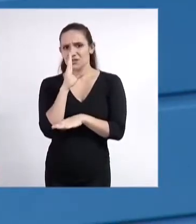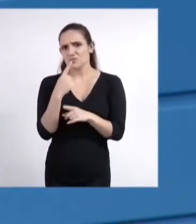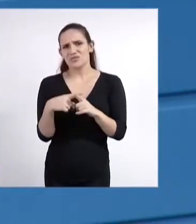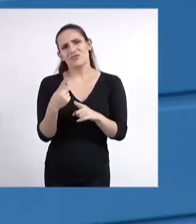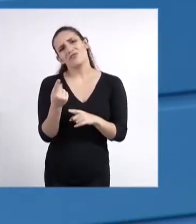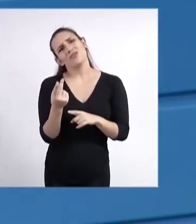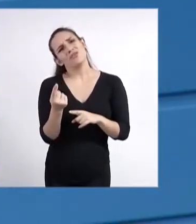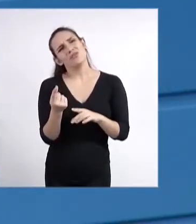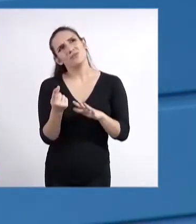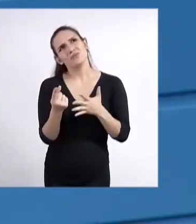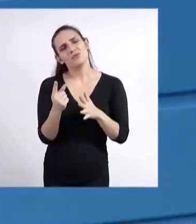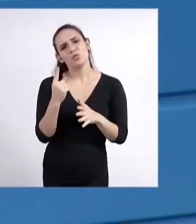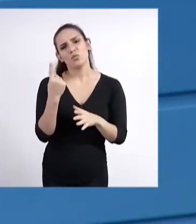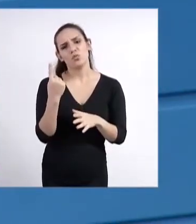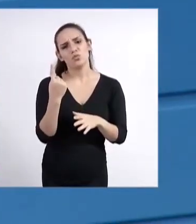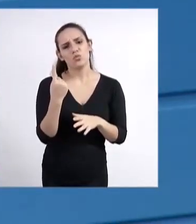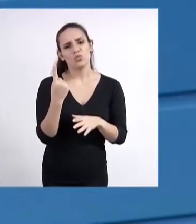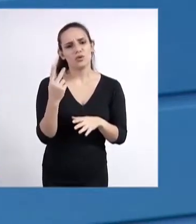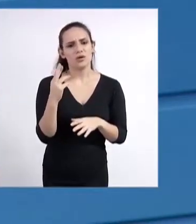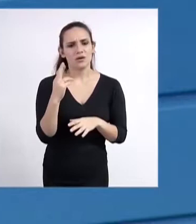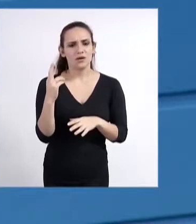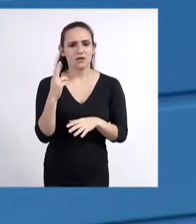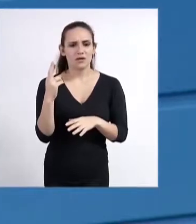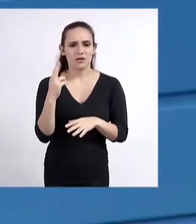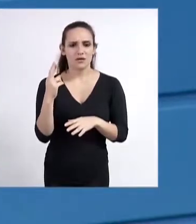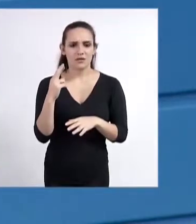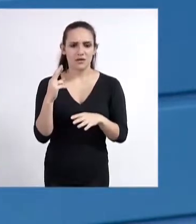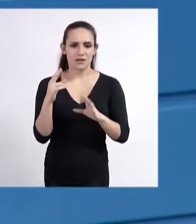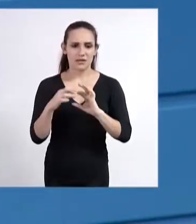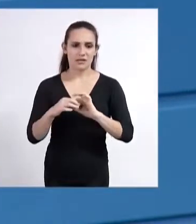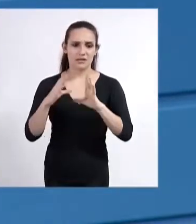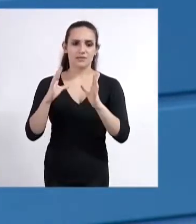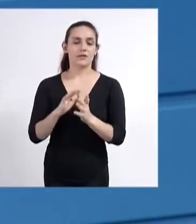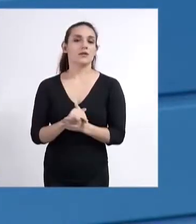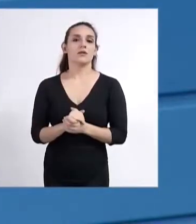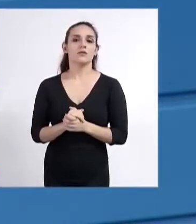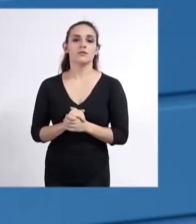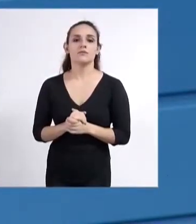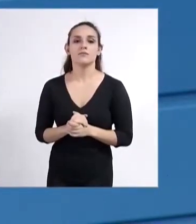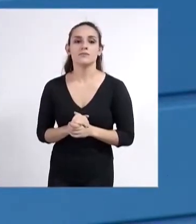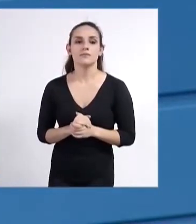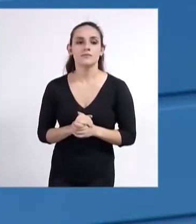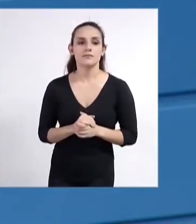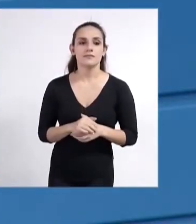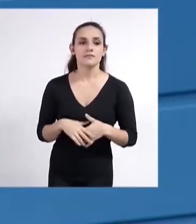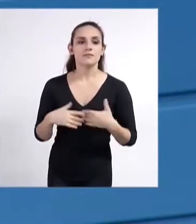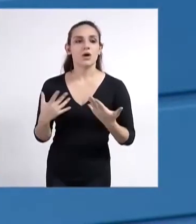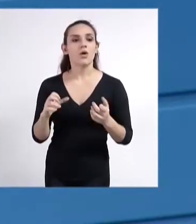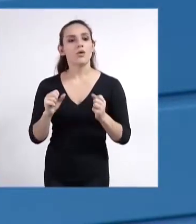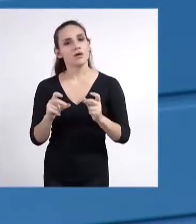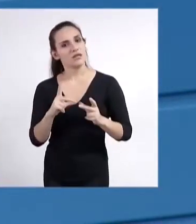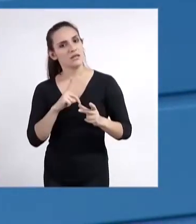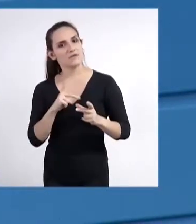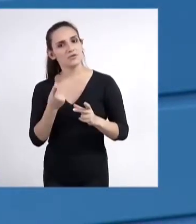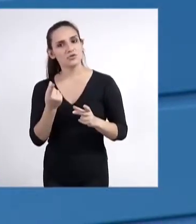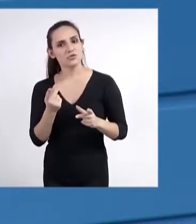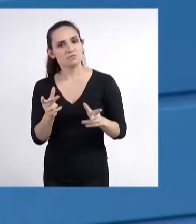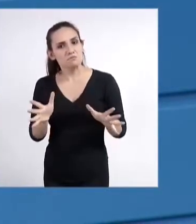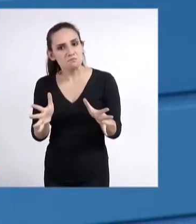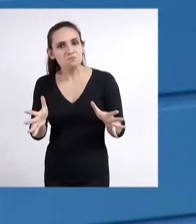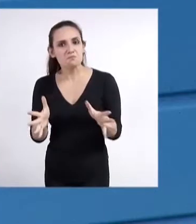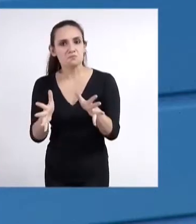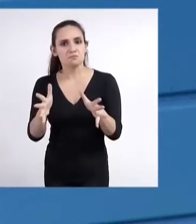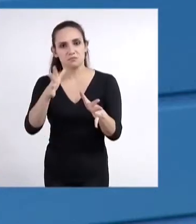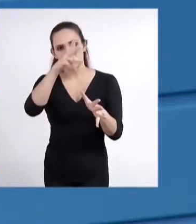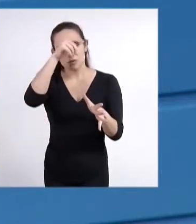valor simbólico, acho que foi de R$1 a concessão, em troca de vários investimentos que deveria fazer em Mato Grosso do